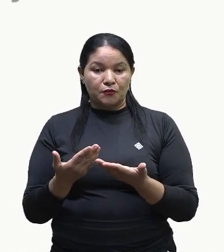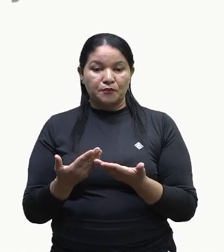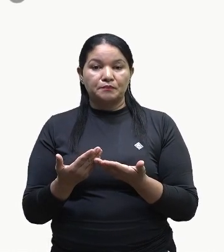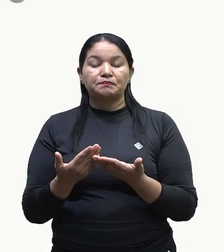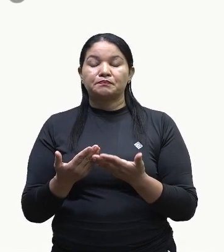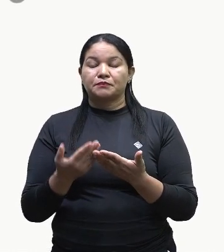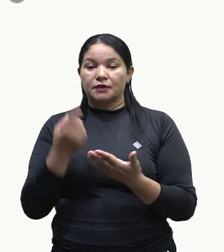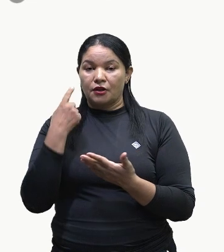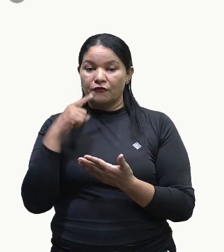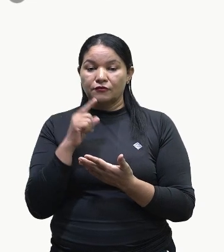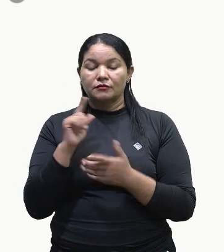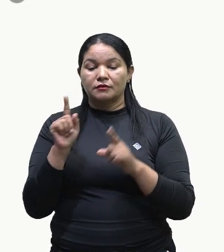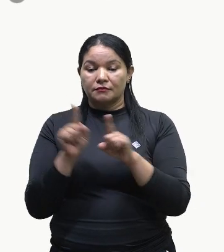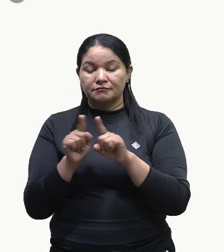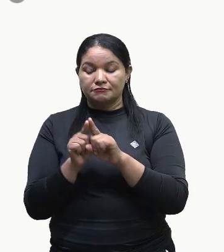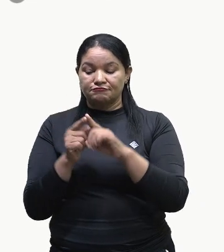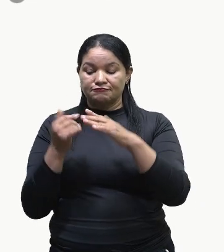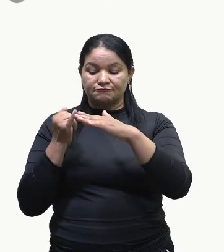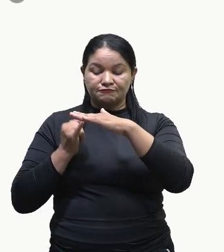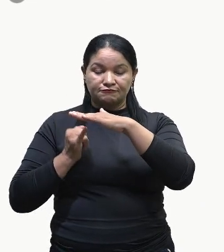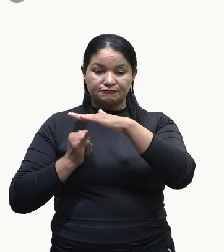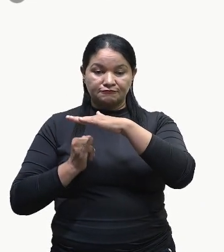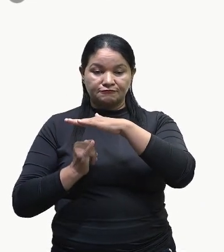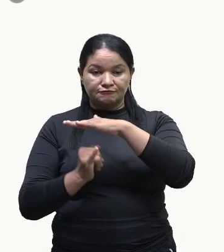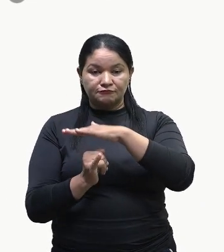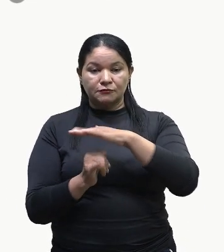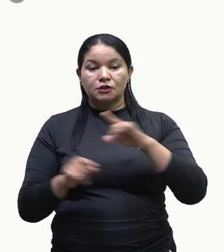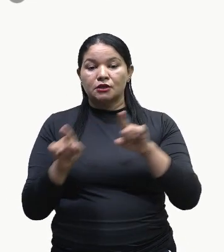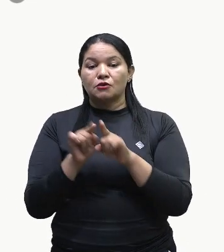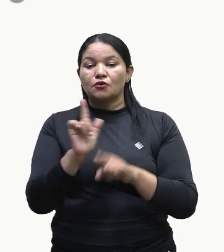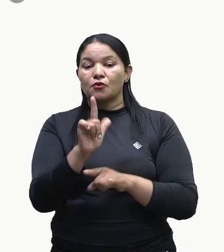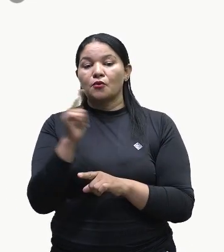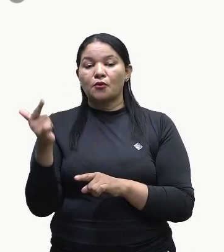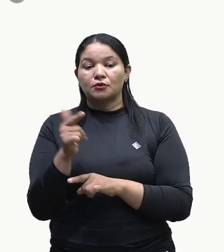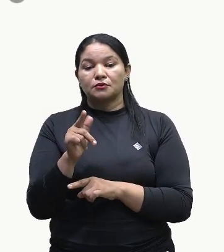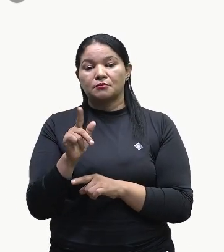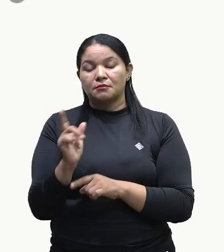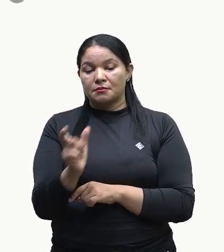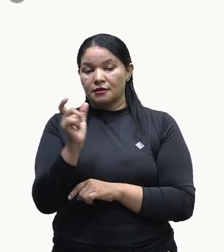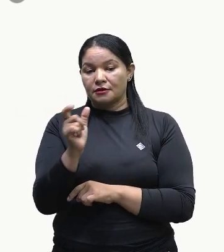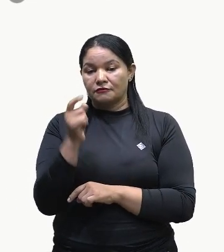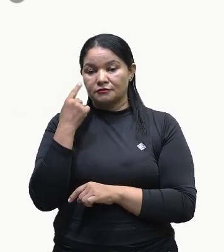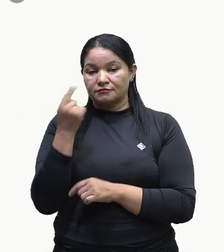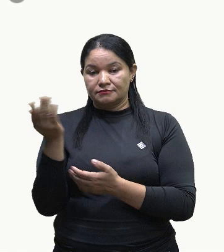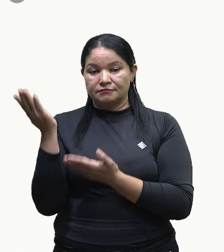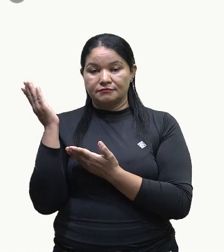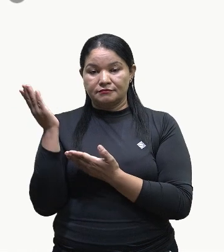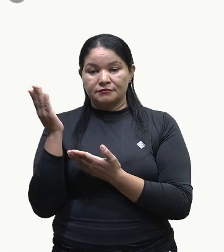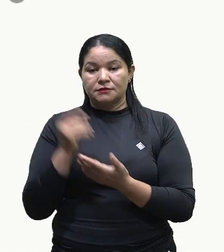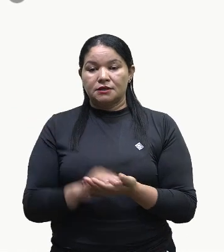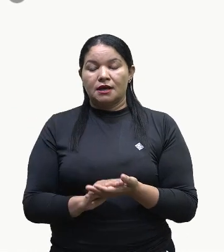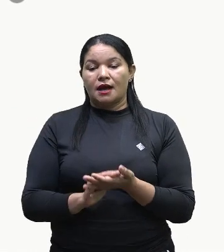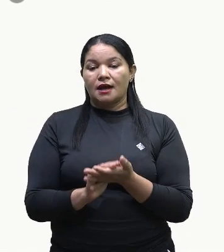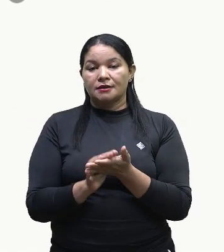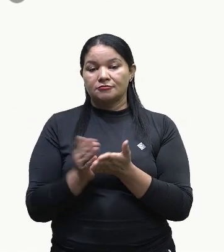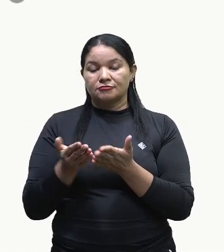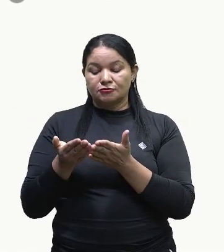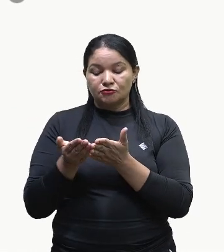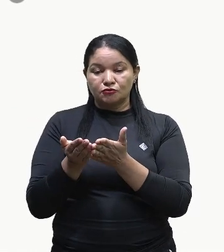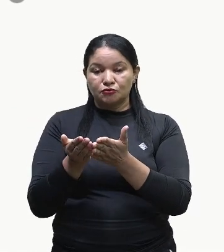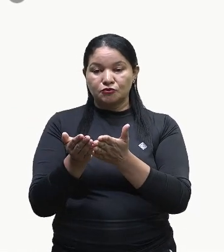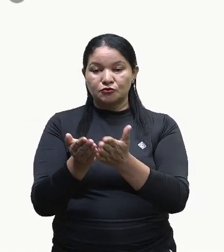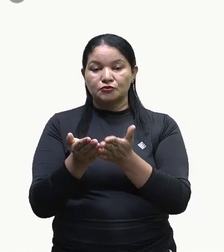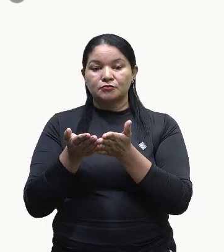d'água. Temos piragua, que é qualquer embarcação tripulada por um ou